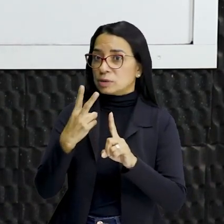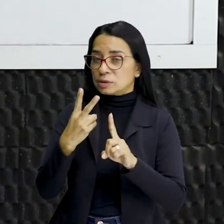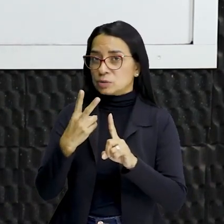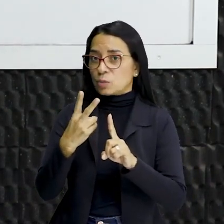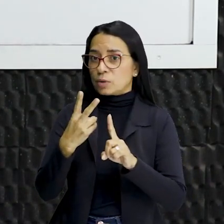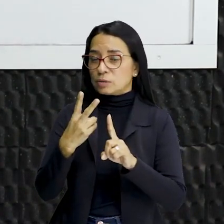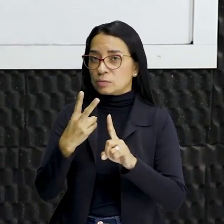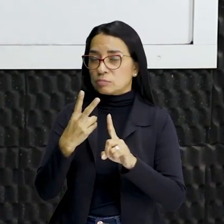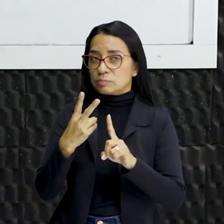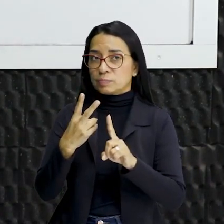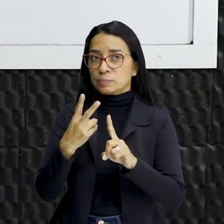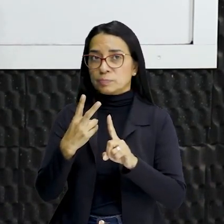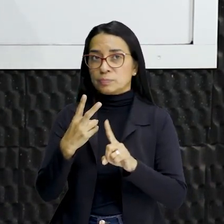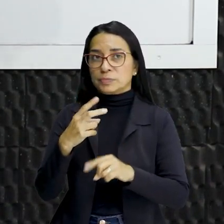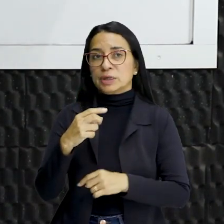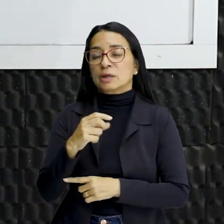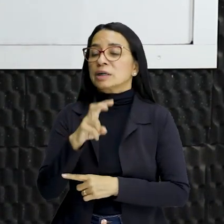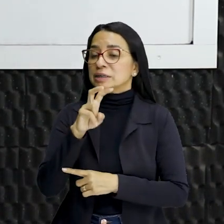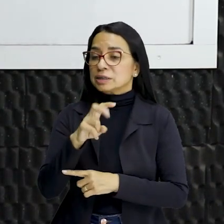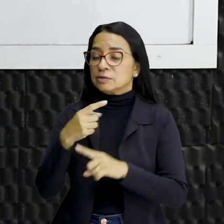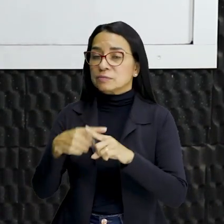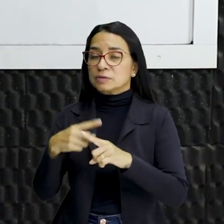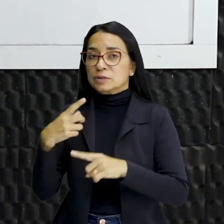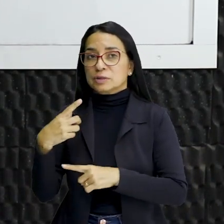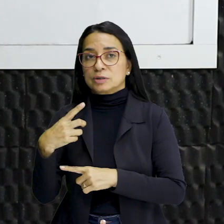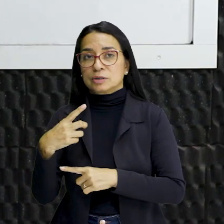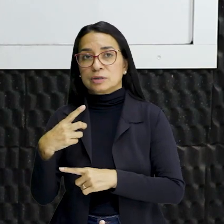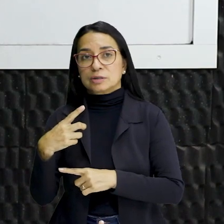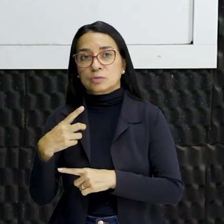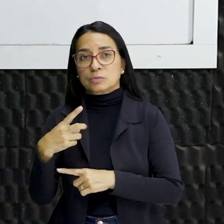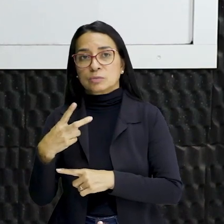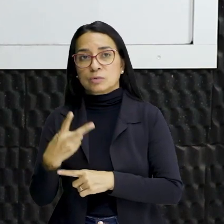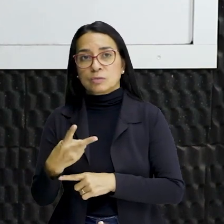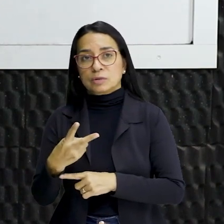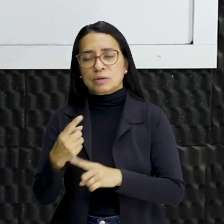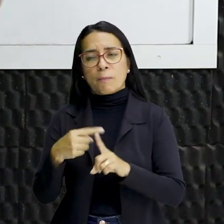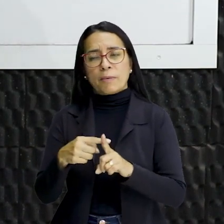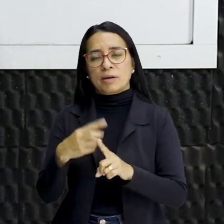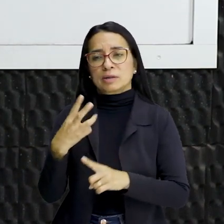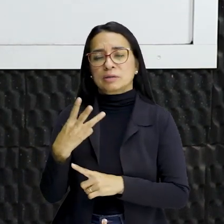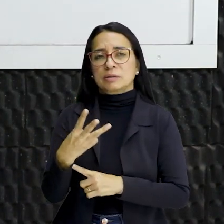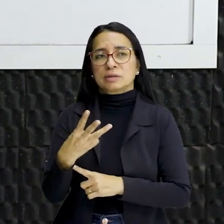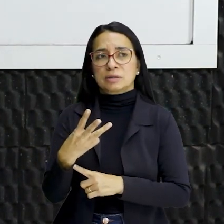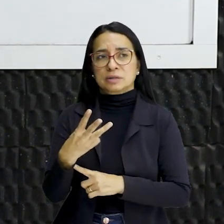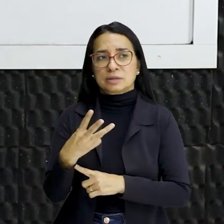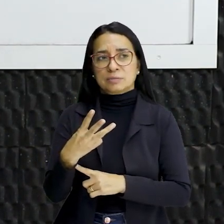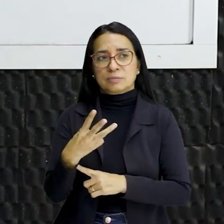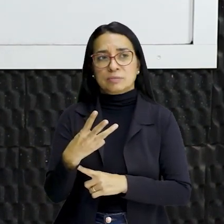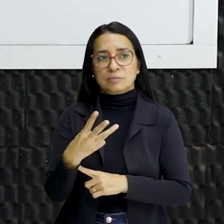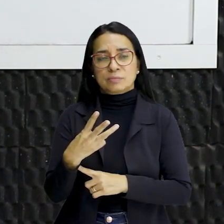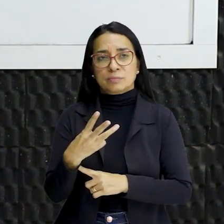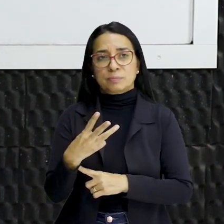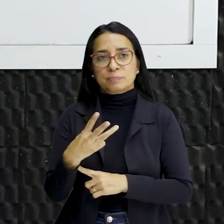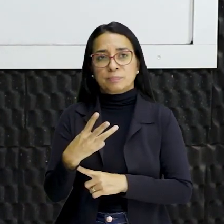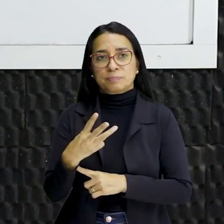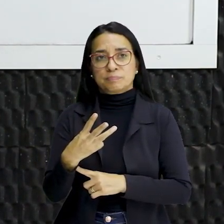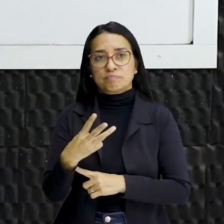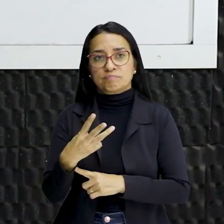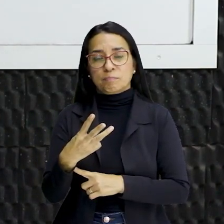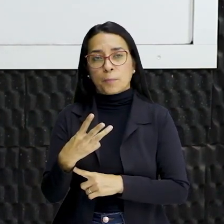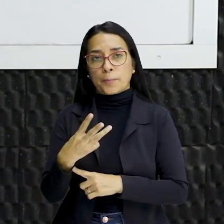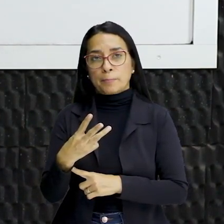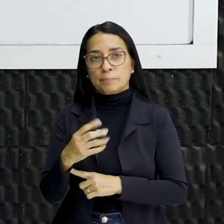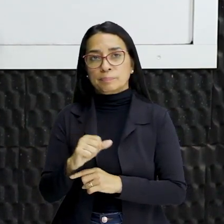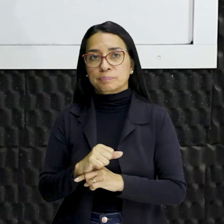meses Então cinco vezes dois mas o 3 apareceu